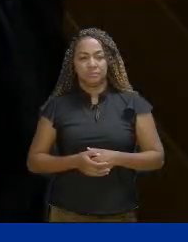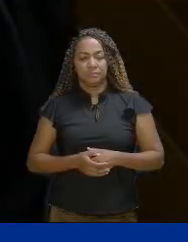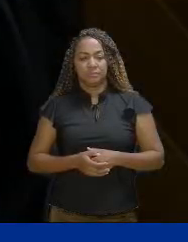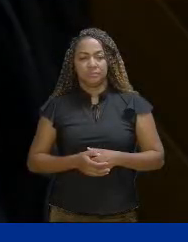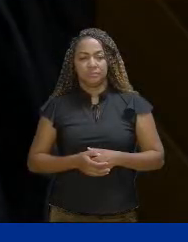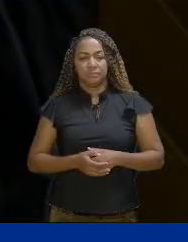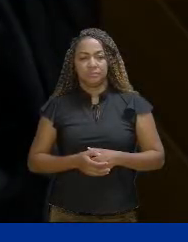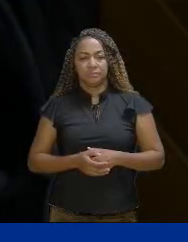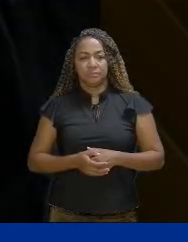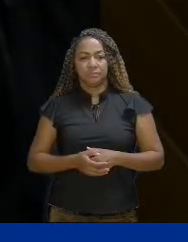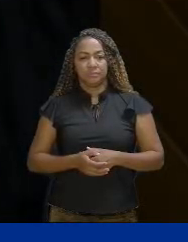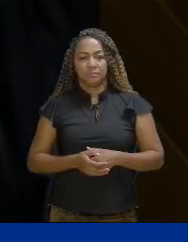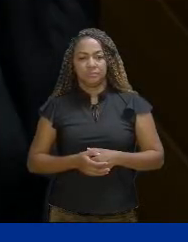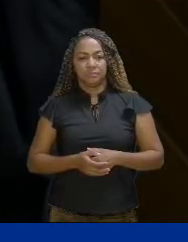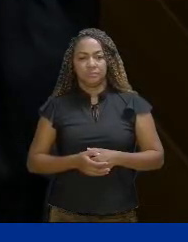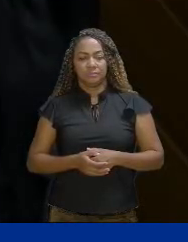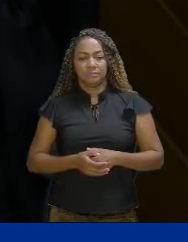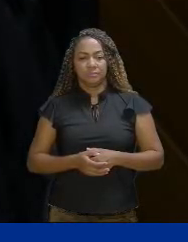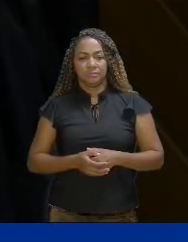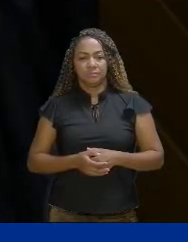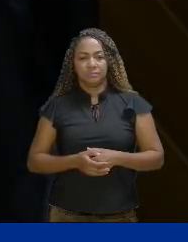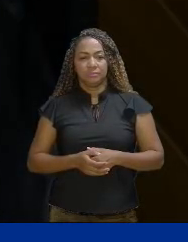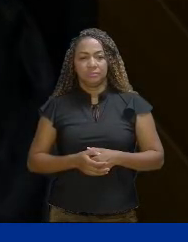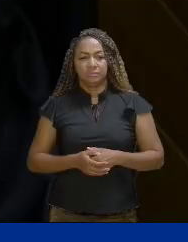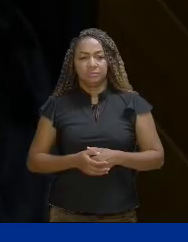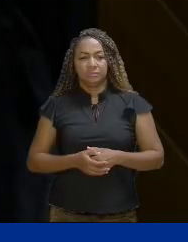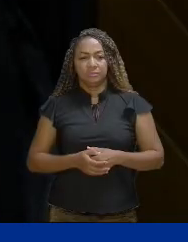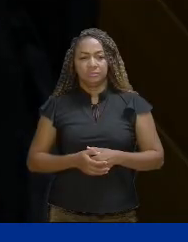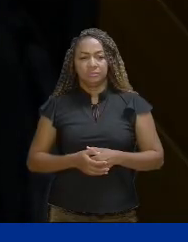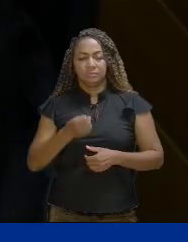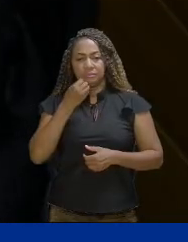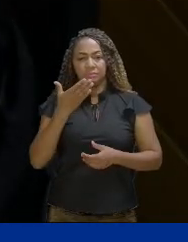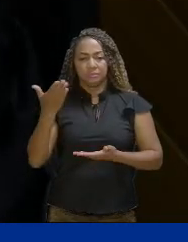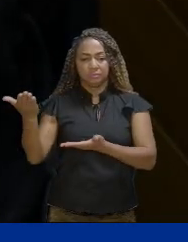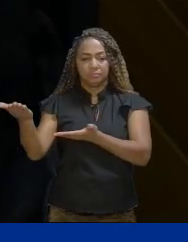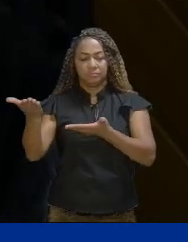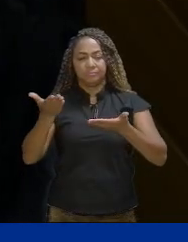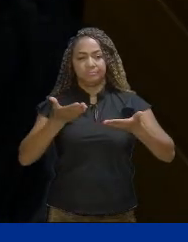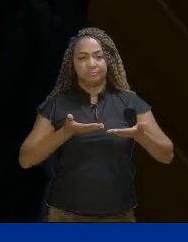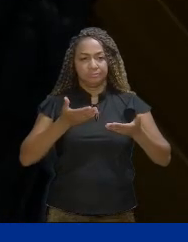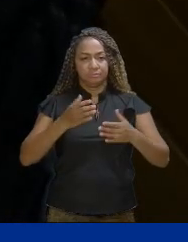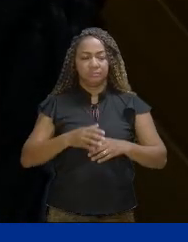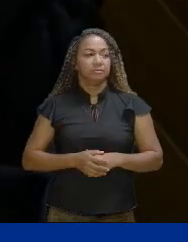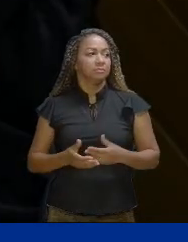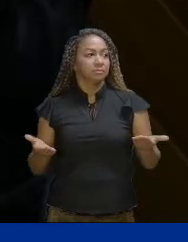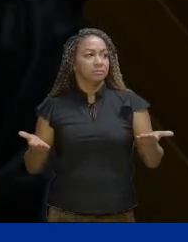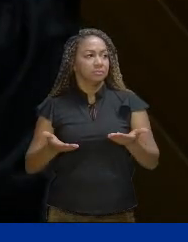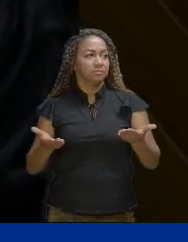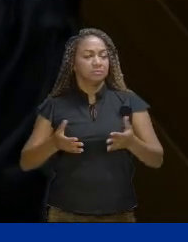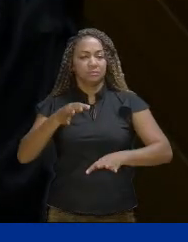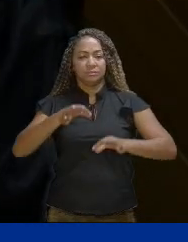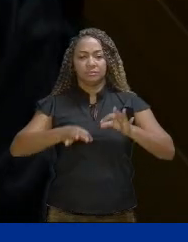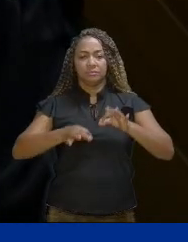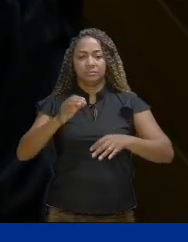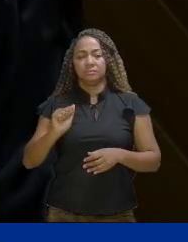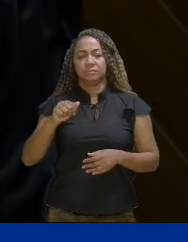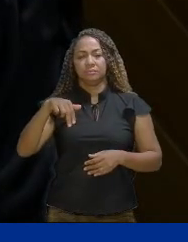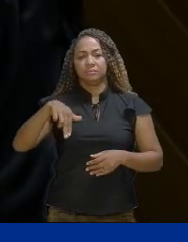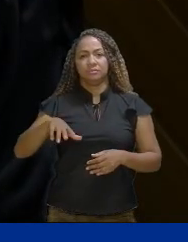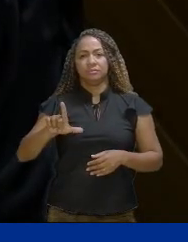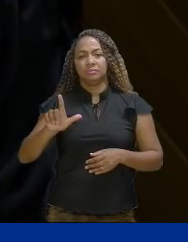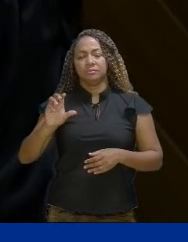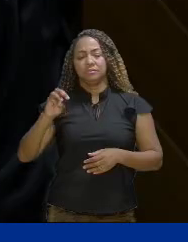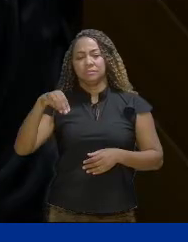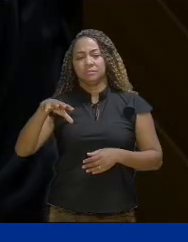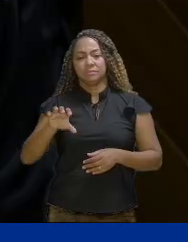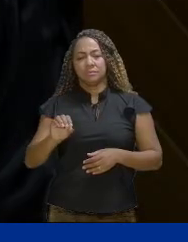Sim, desembargador. Muito bem, seja muito bem-vinda e eu Obrigada. passo a palavra ao juiz Anselmo